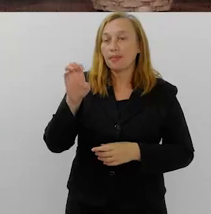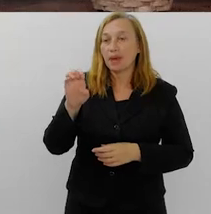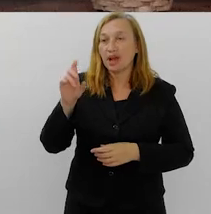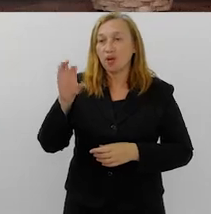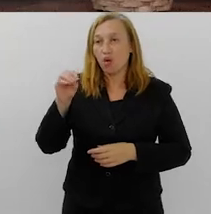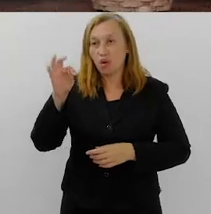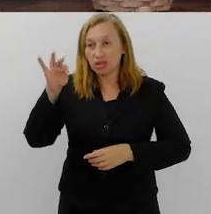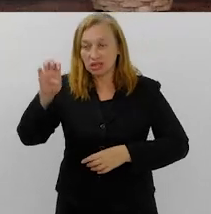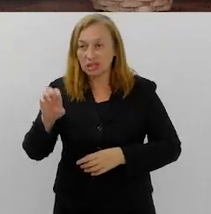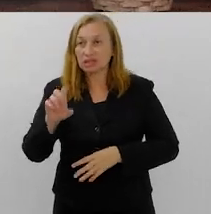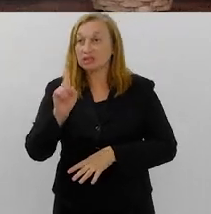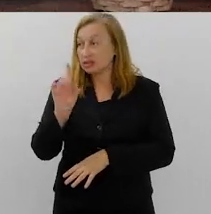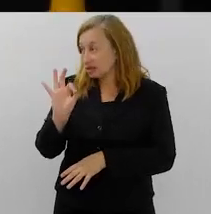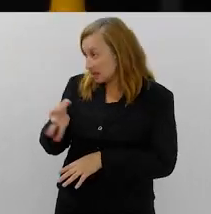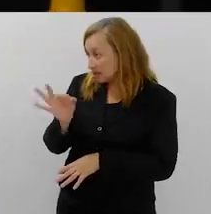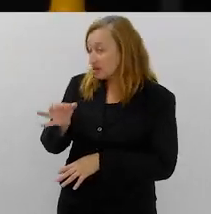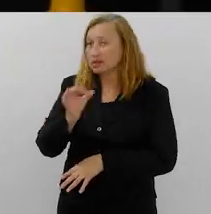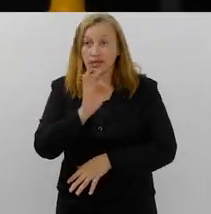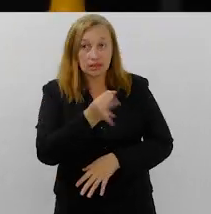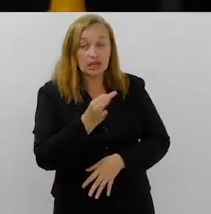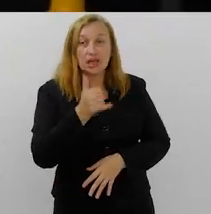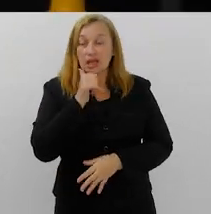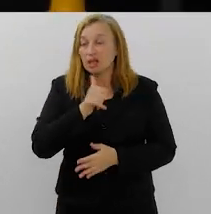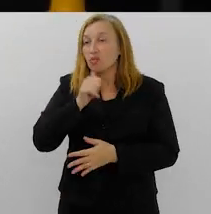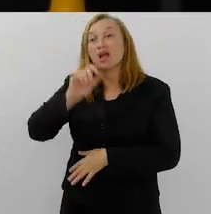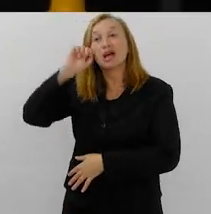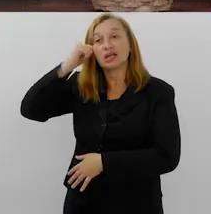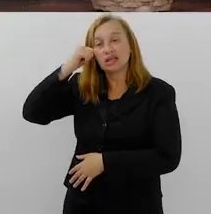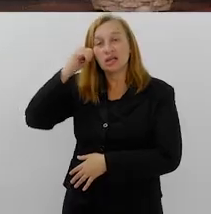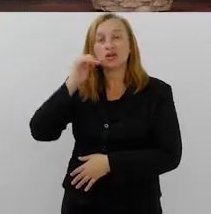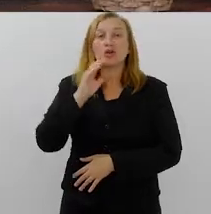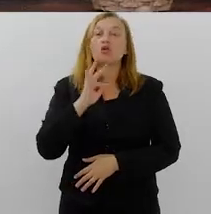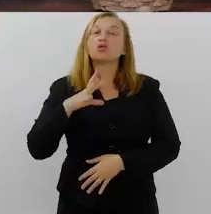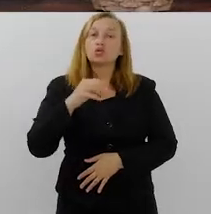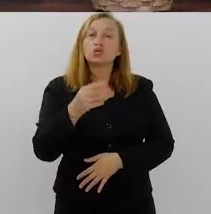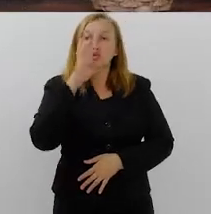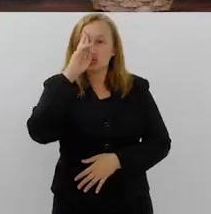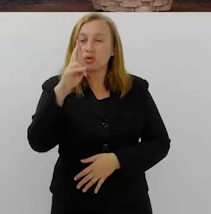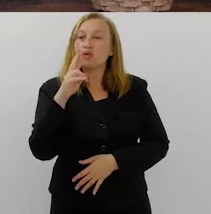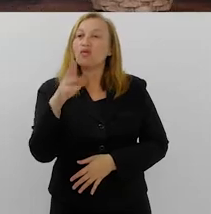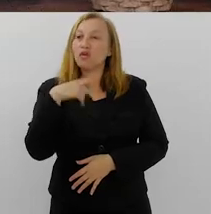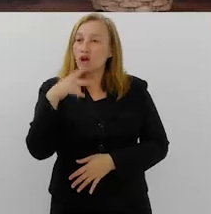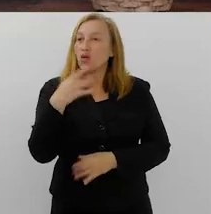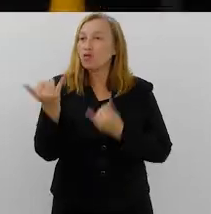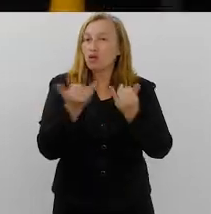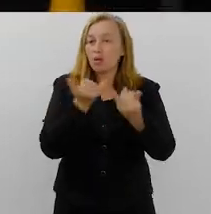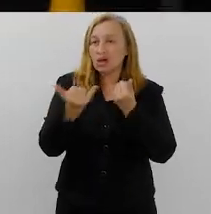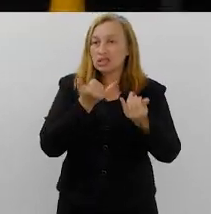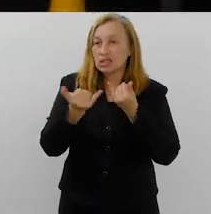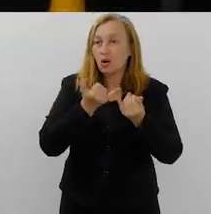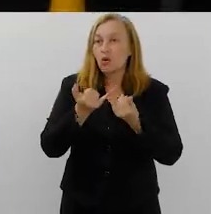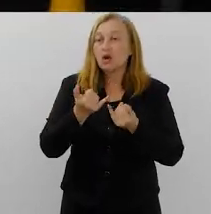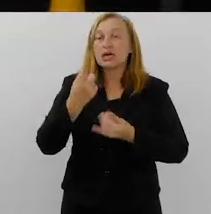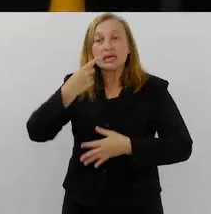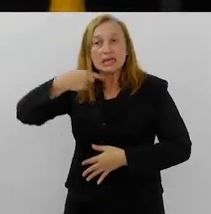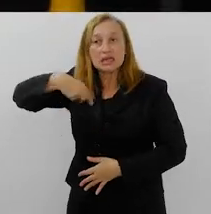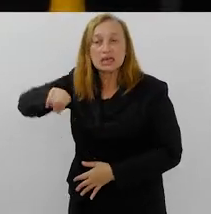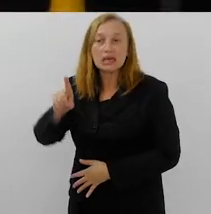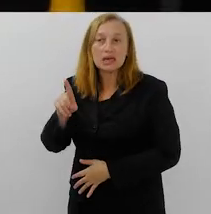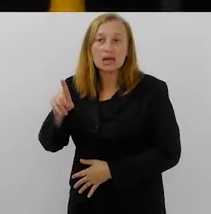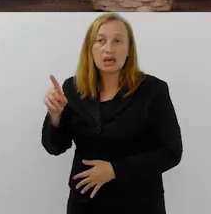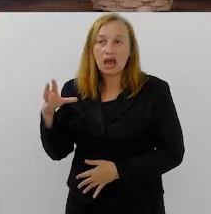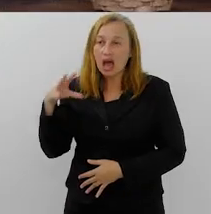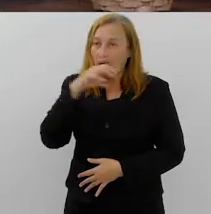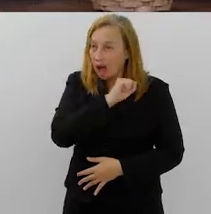precoces correto Doutor dúvida nenhuma e as mulheres negras Por conta desses fatores que o senhor né bem citou